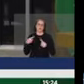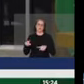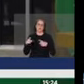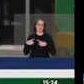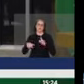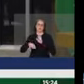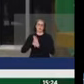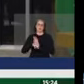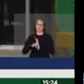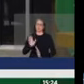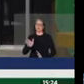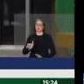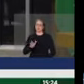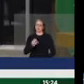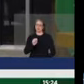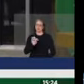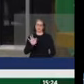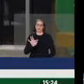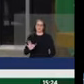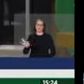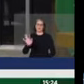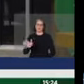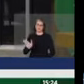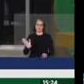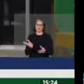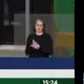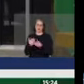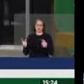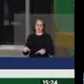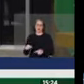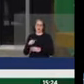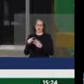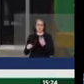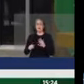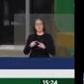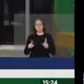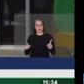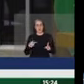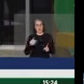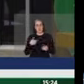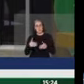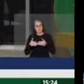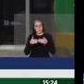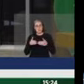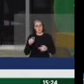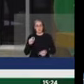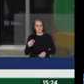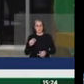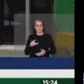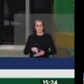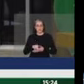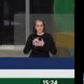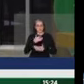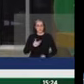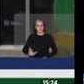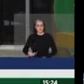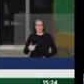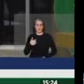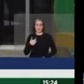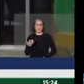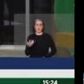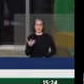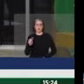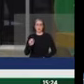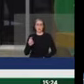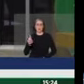respondendo no Supremo Tribunal Federal. Ah, eu só quero pedir uma coisa ao líder do governo. Eu quero ser subrelator